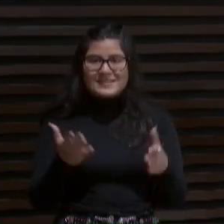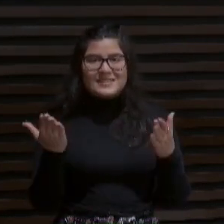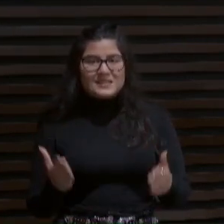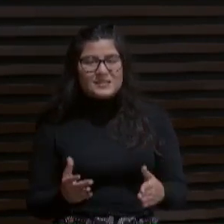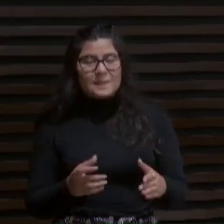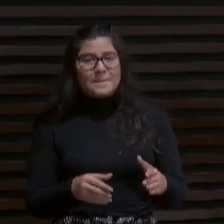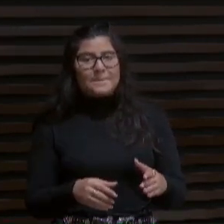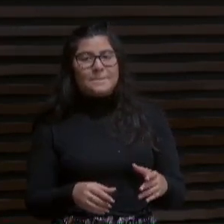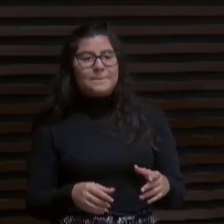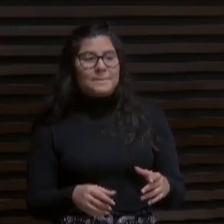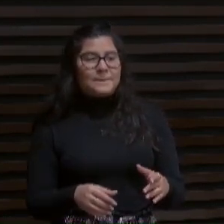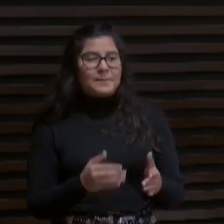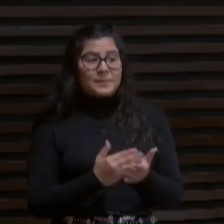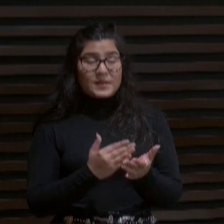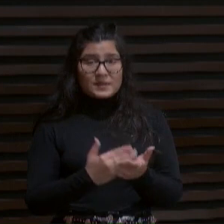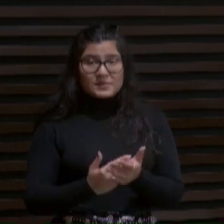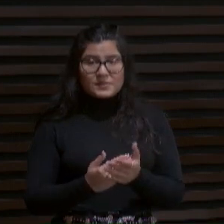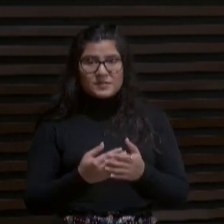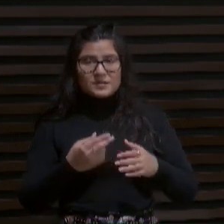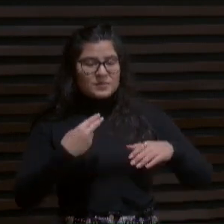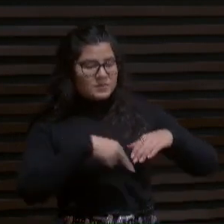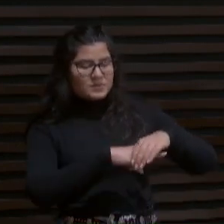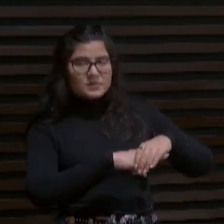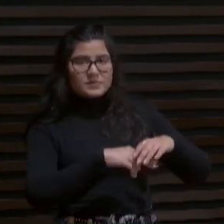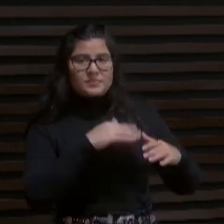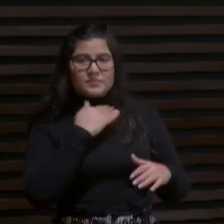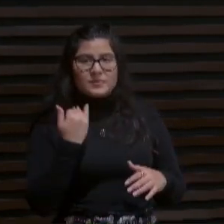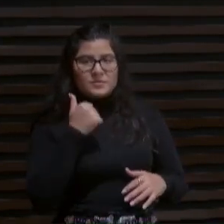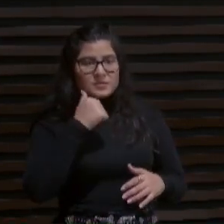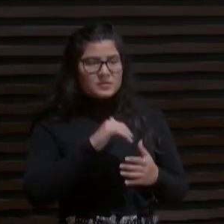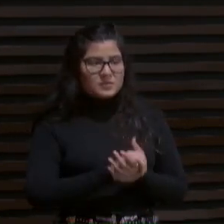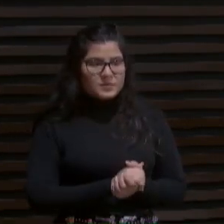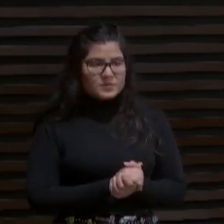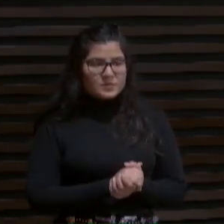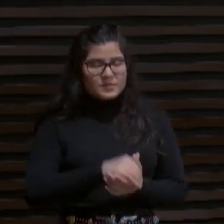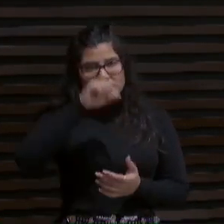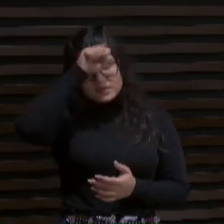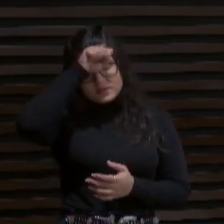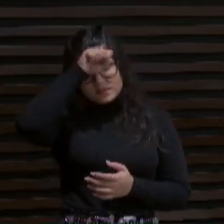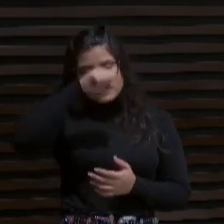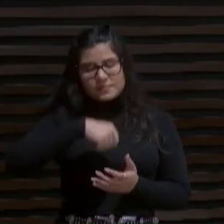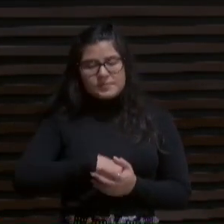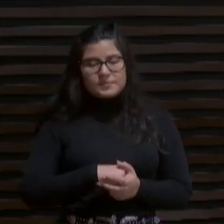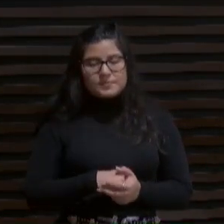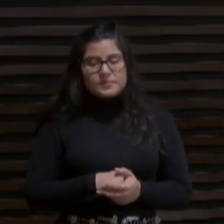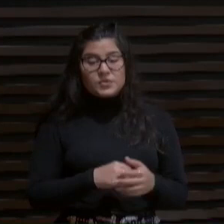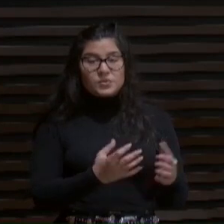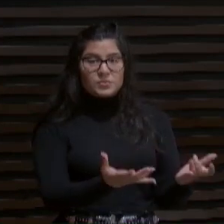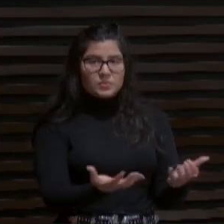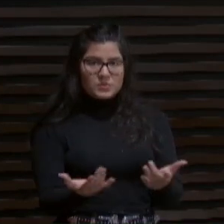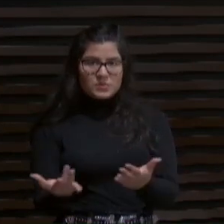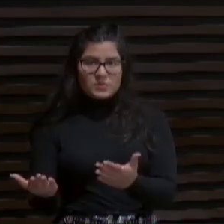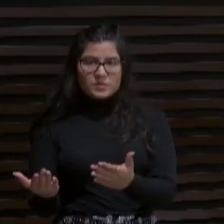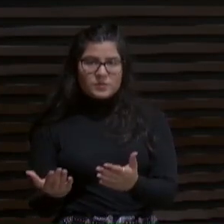parte do lugar onde ele sepultaria a sua esposa Sara. Aí no versículo 17 e 18 diz que assim o campo de Efron, que estava